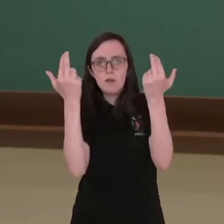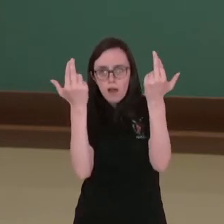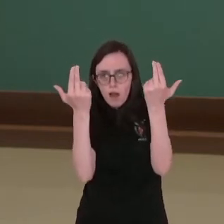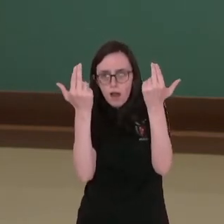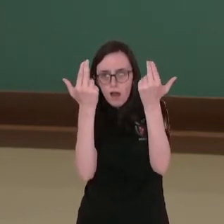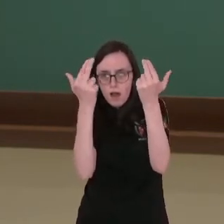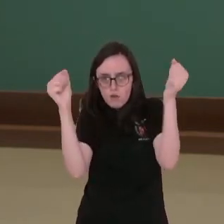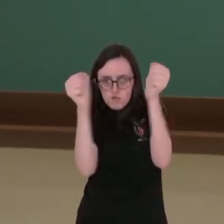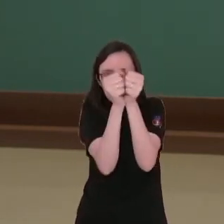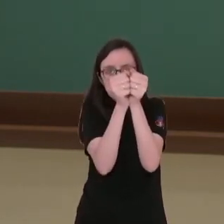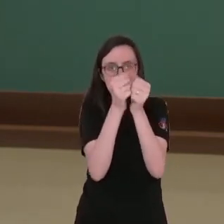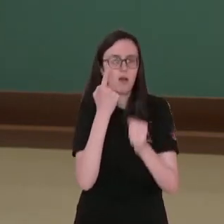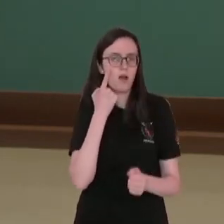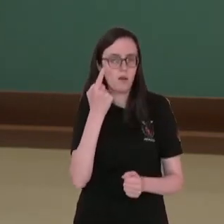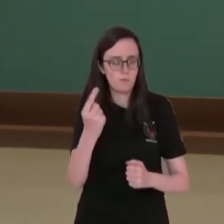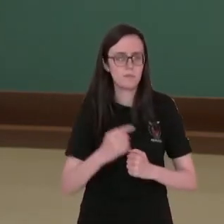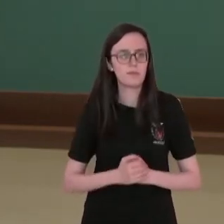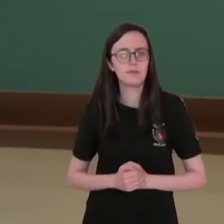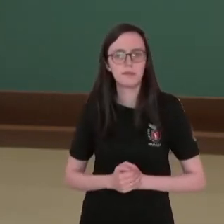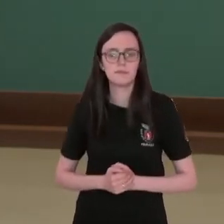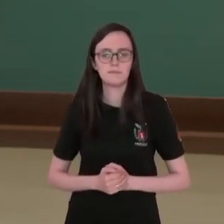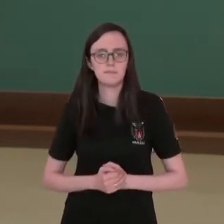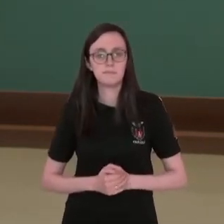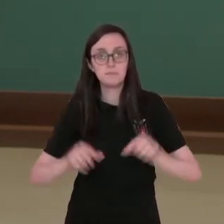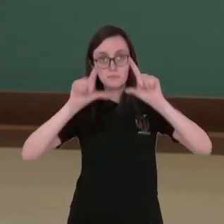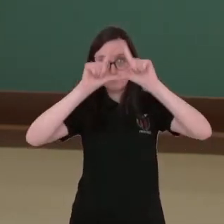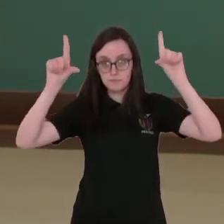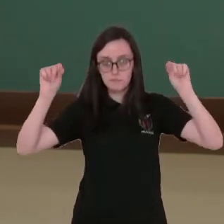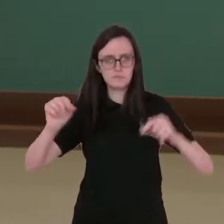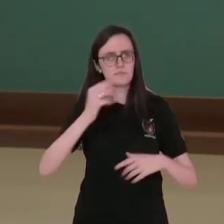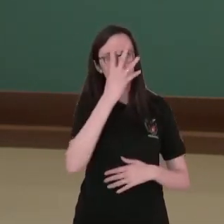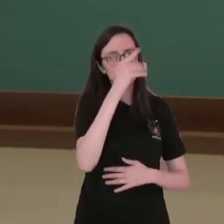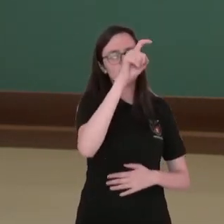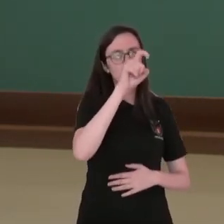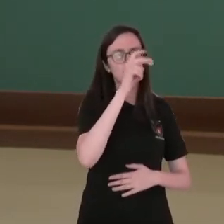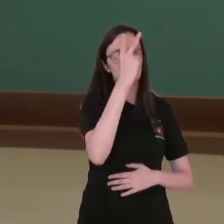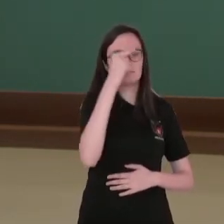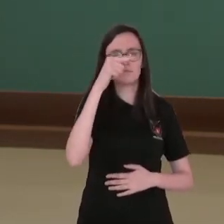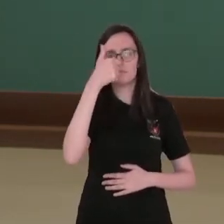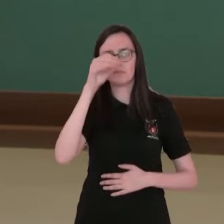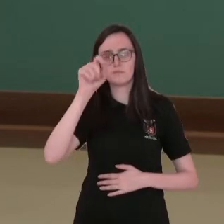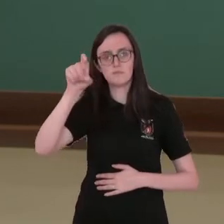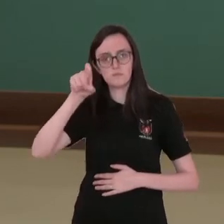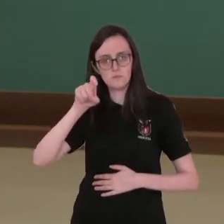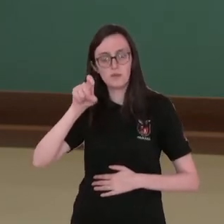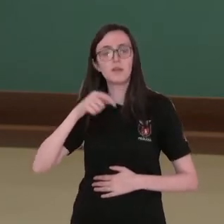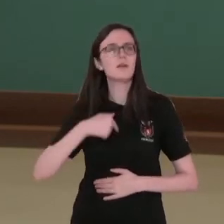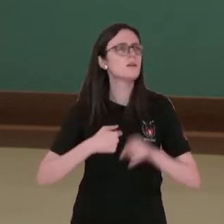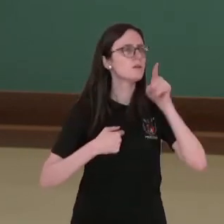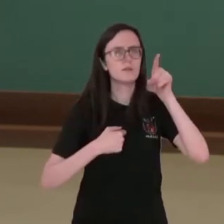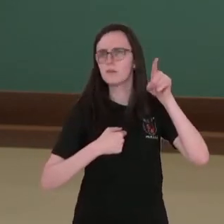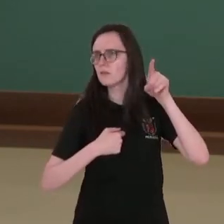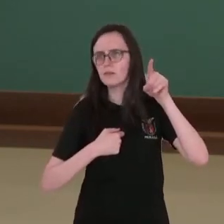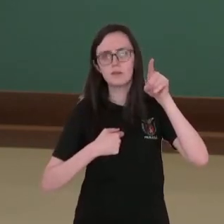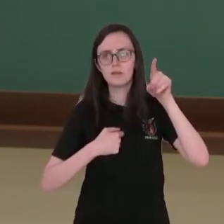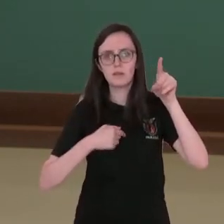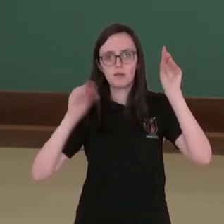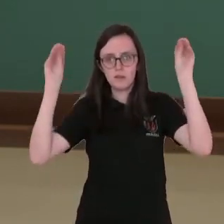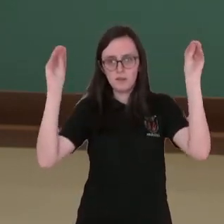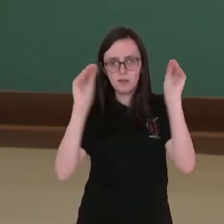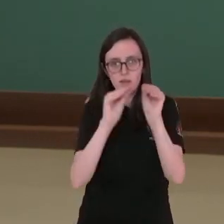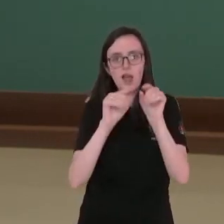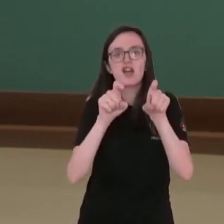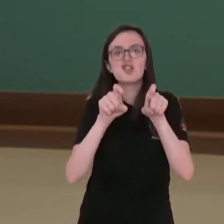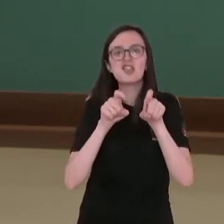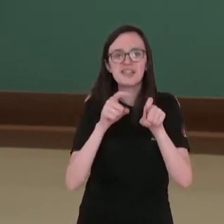comum de evidência. Então, no caso aqui, dessa 4x² menos 10x, eu vou colocar o 2x em evidência,